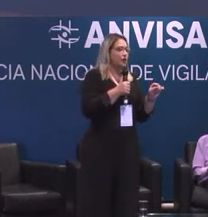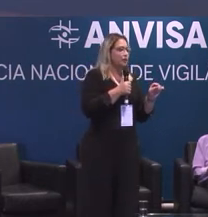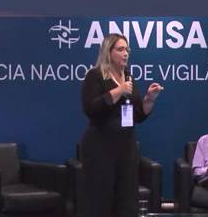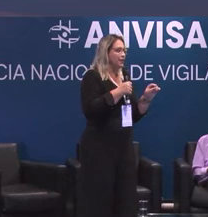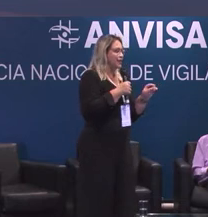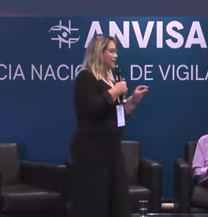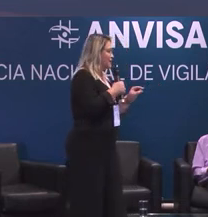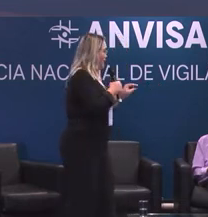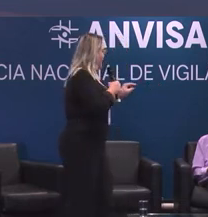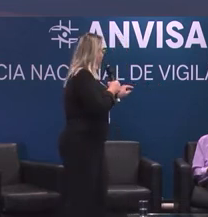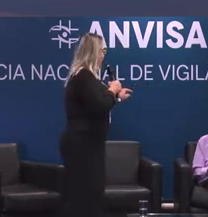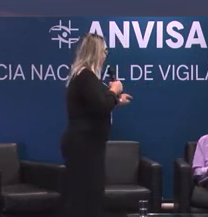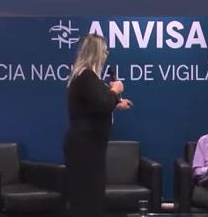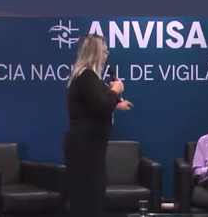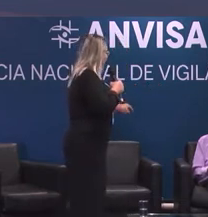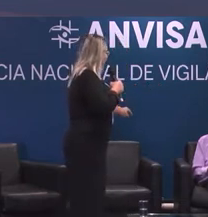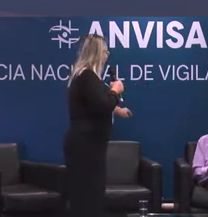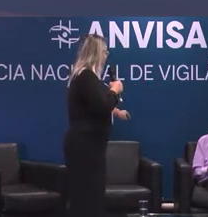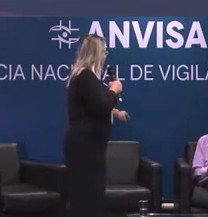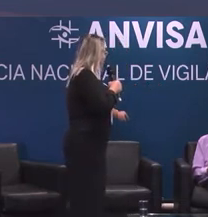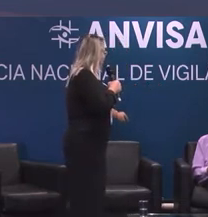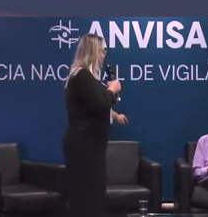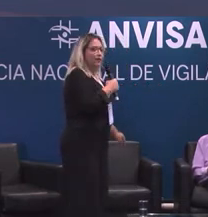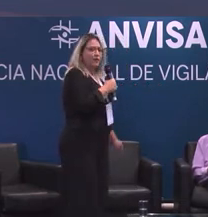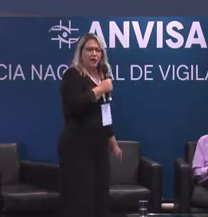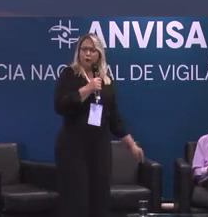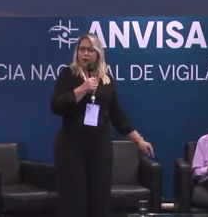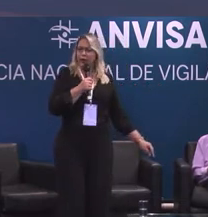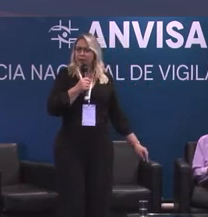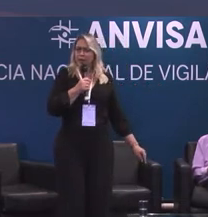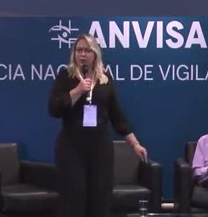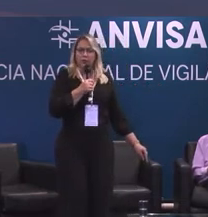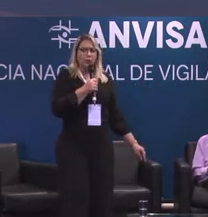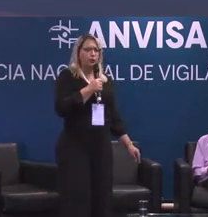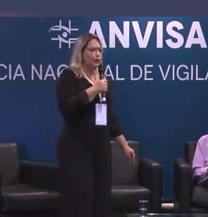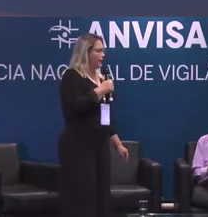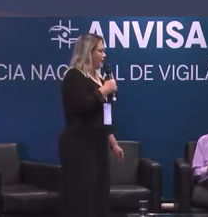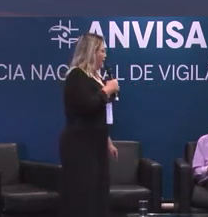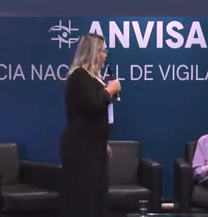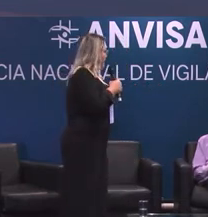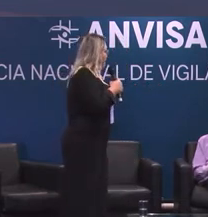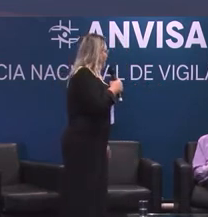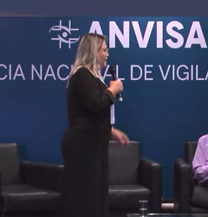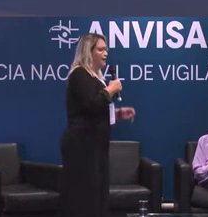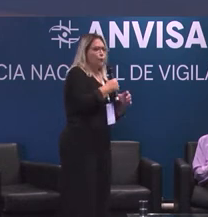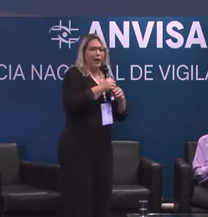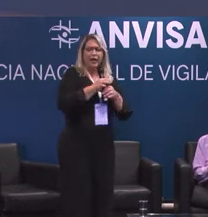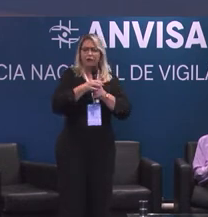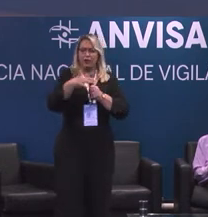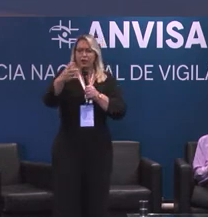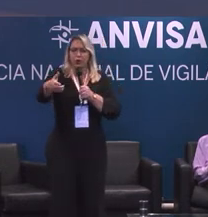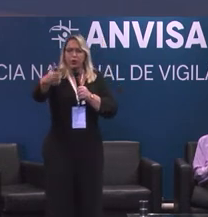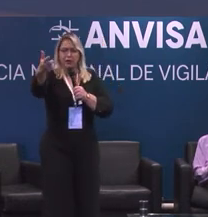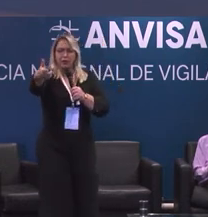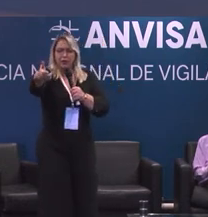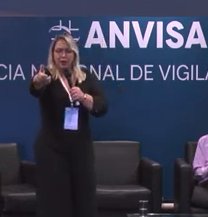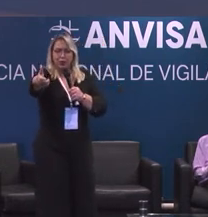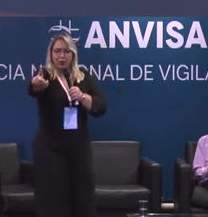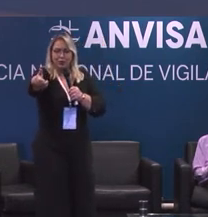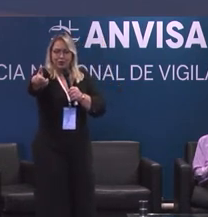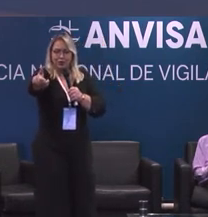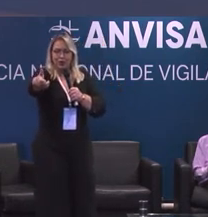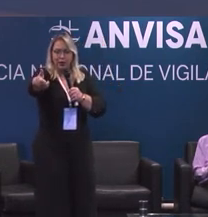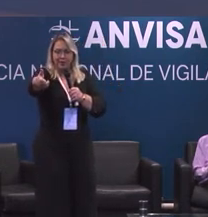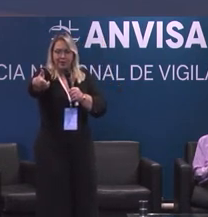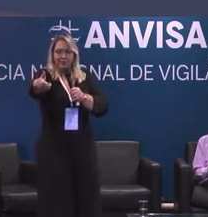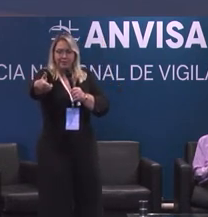de matriz. A gente estava falando aqui, quem foi que apresentou que o pequeno infrator, grande infrator?